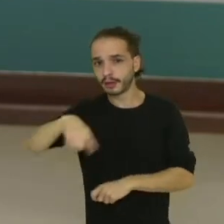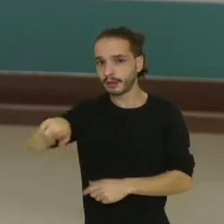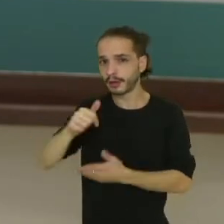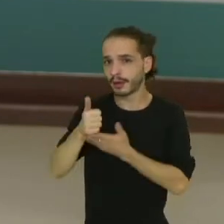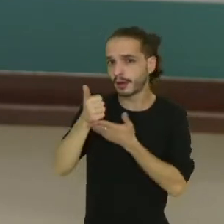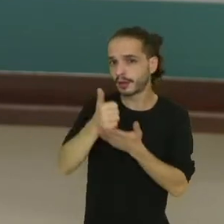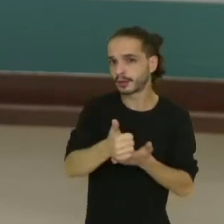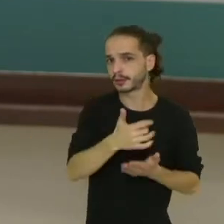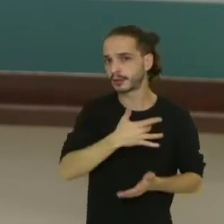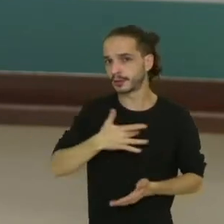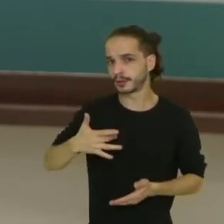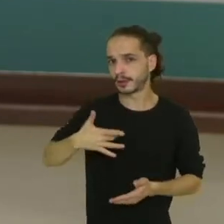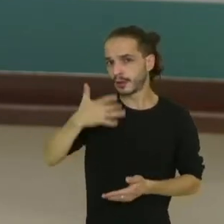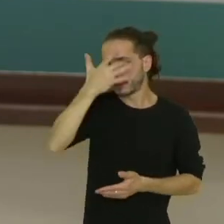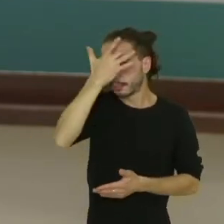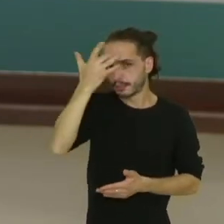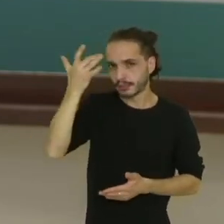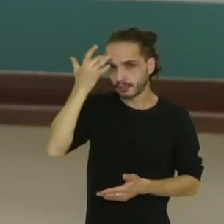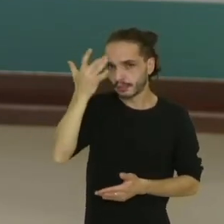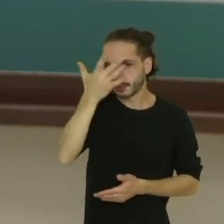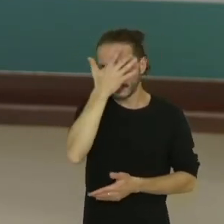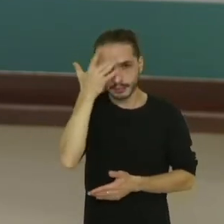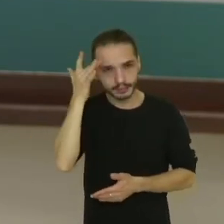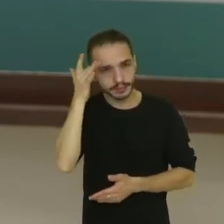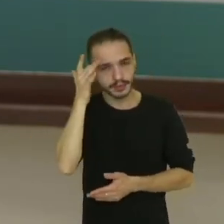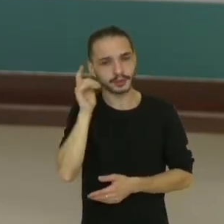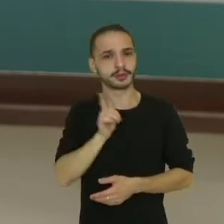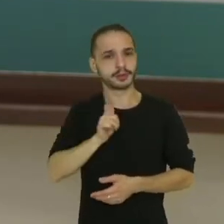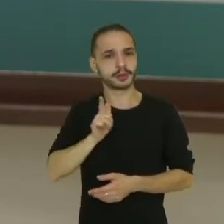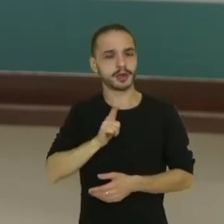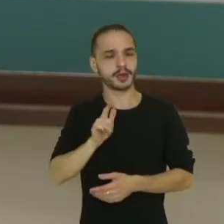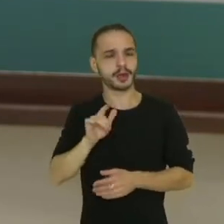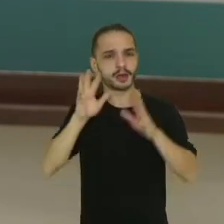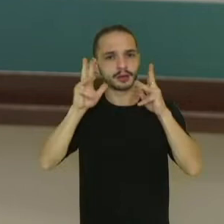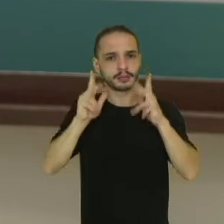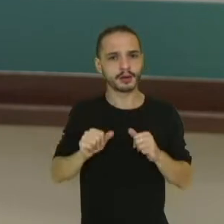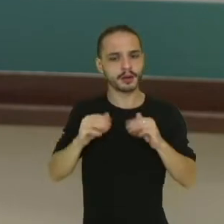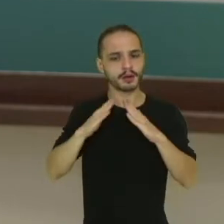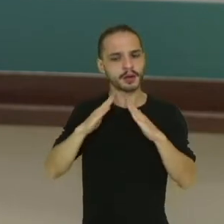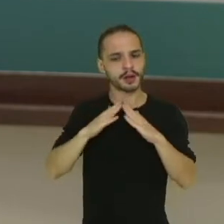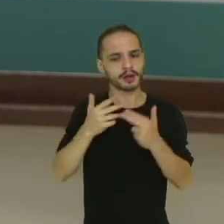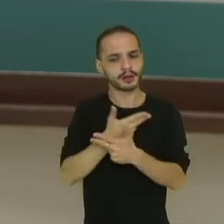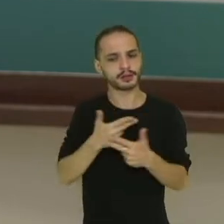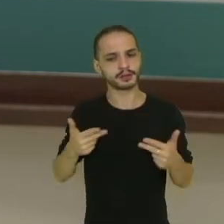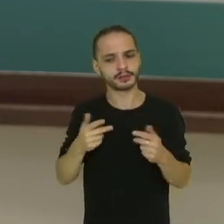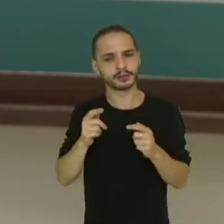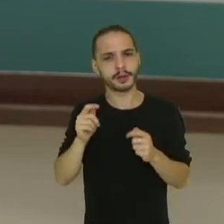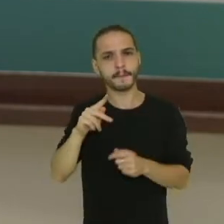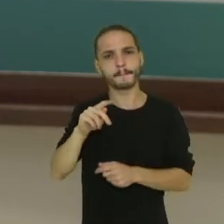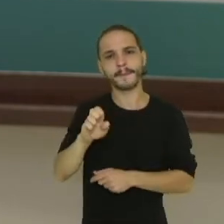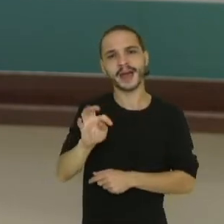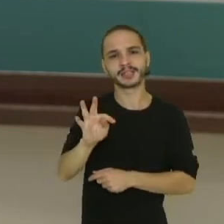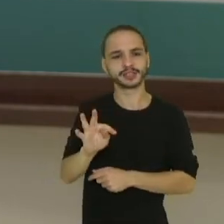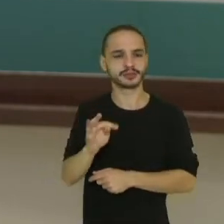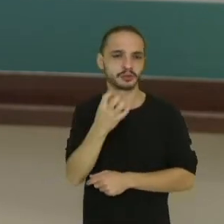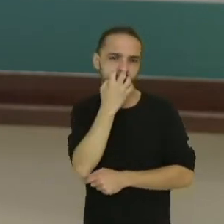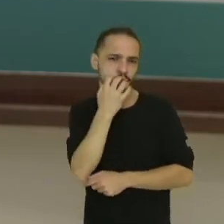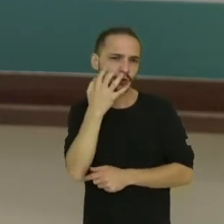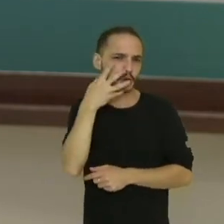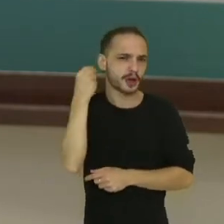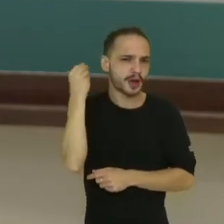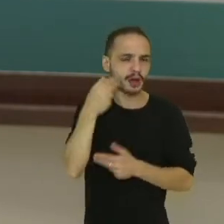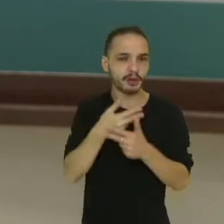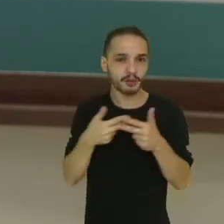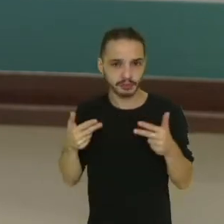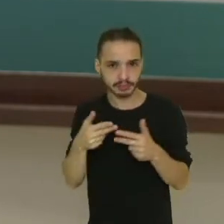contribuírem para a saúde física e mental das pessoas que têm esses animaizinhos de estimação, esses pets, né? Então, é para